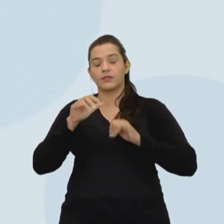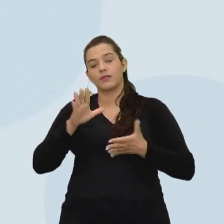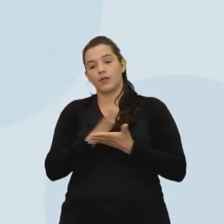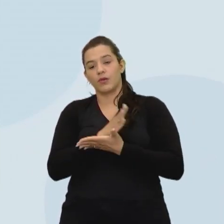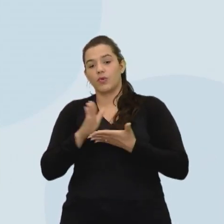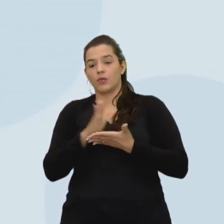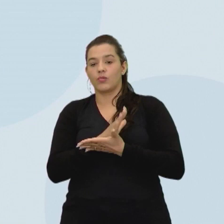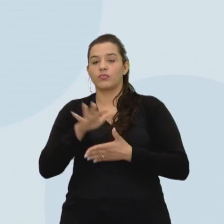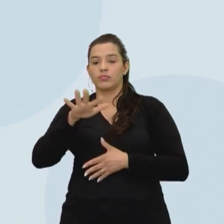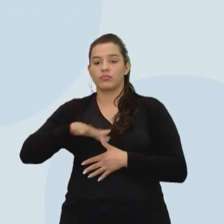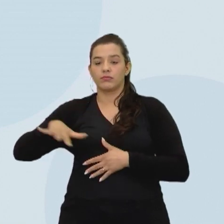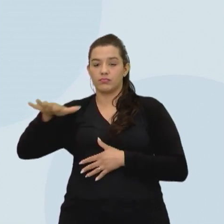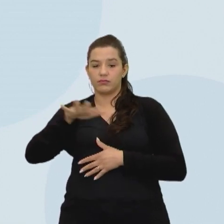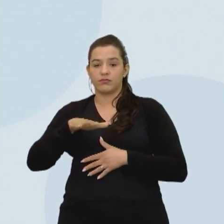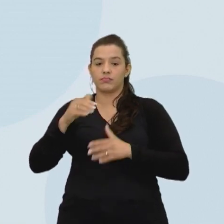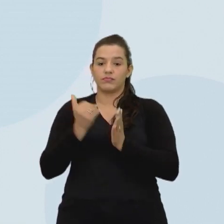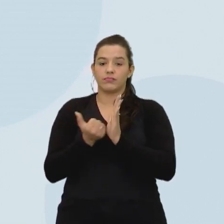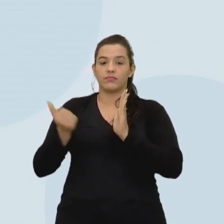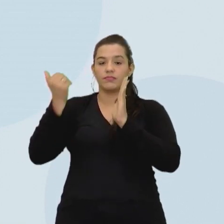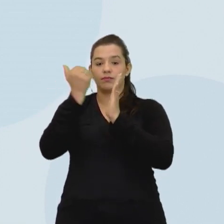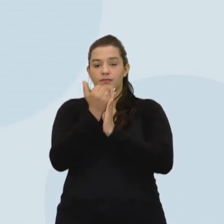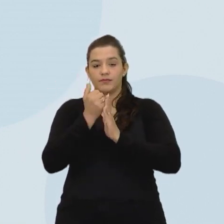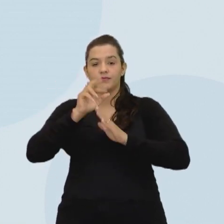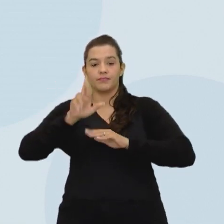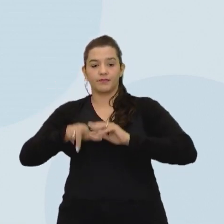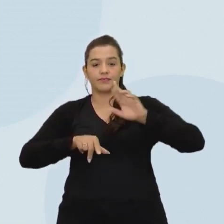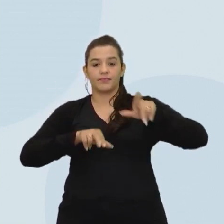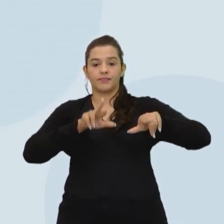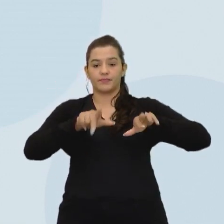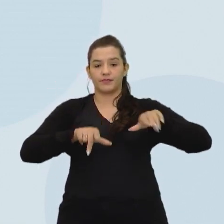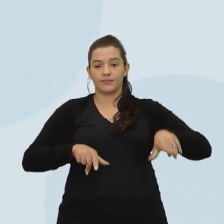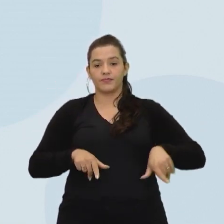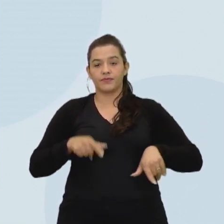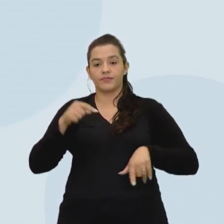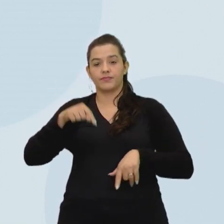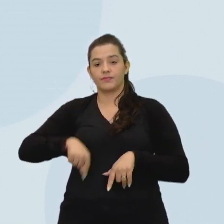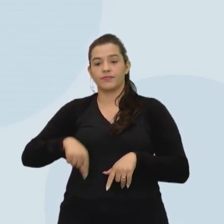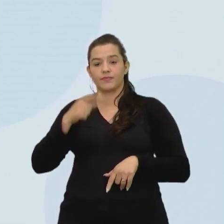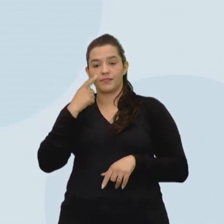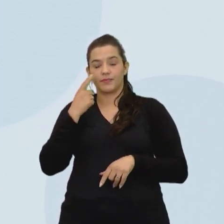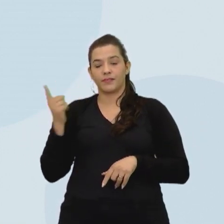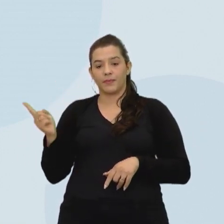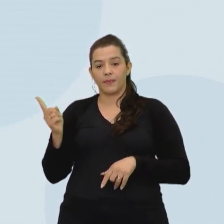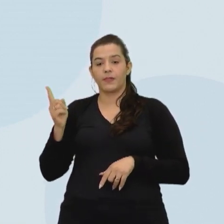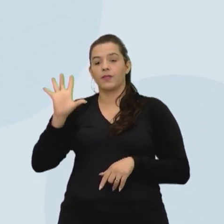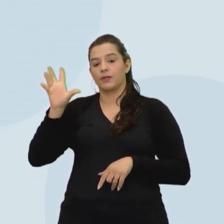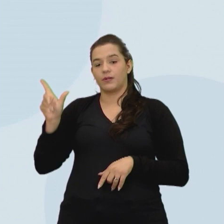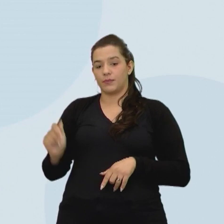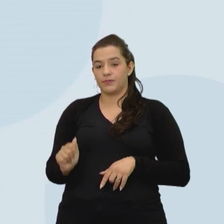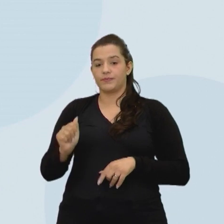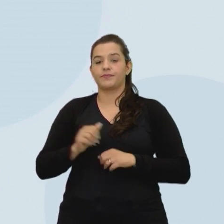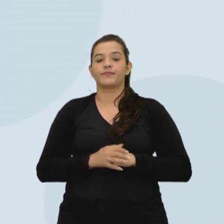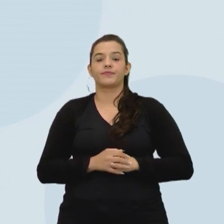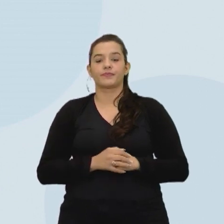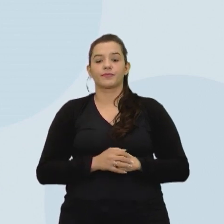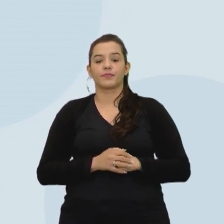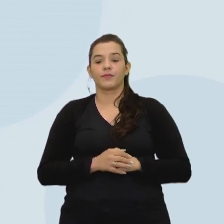regiões com elevado nível aí de biodiversidade, como temos aqui no continente africano, né?